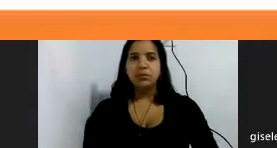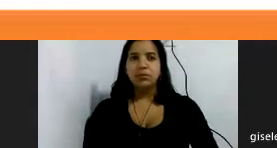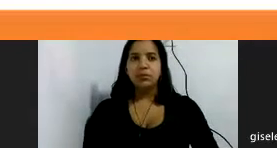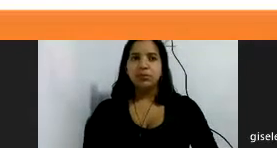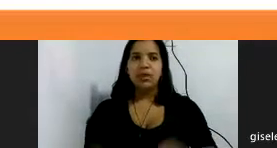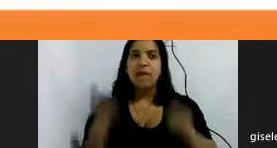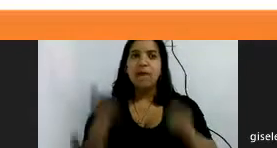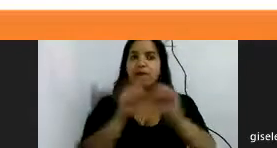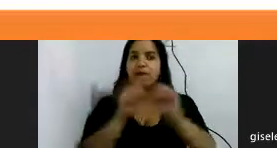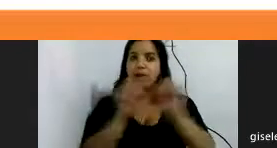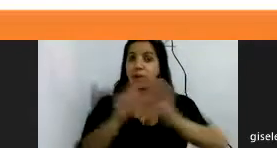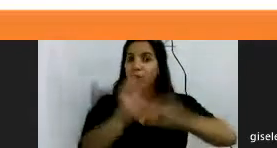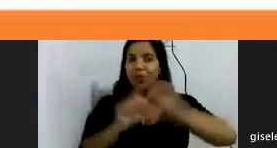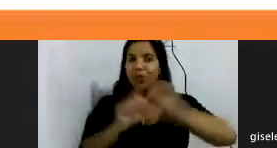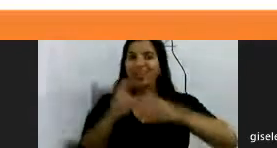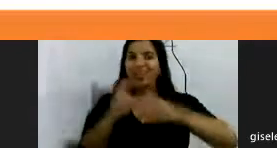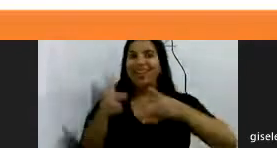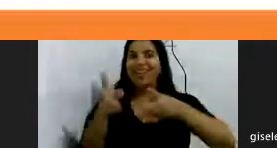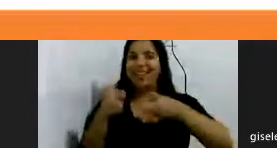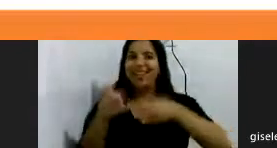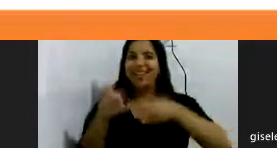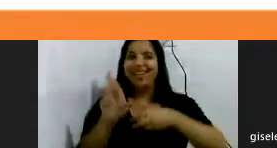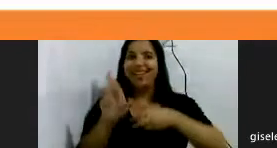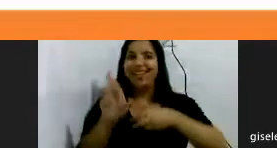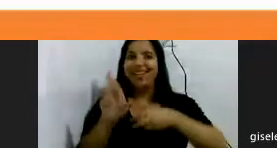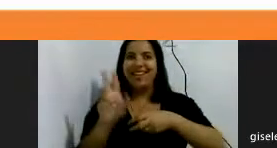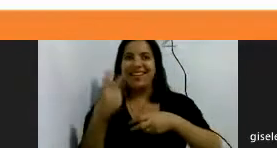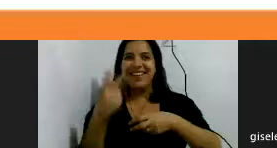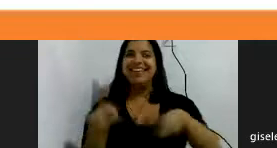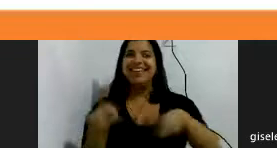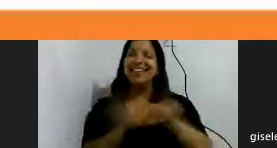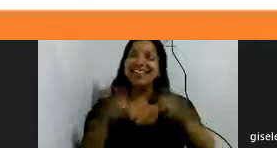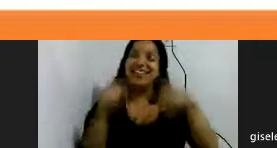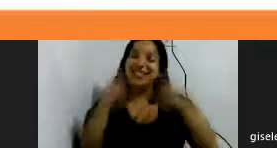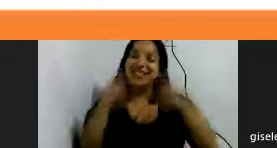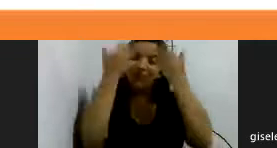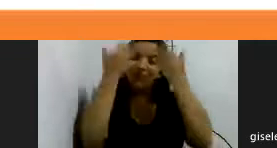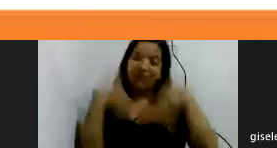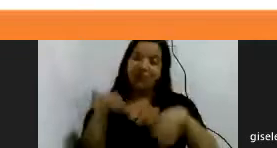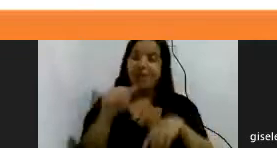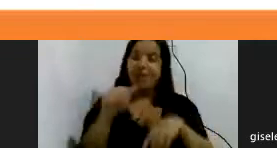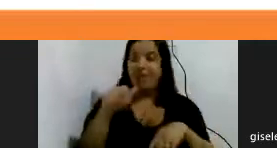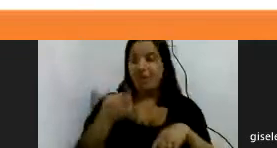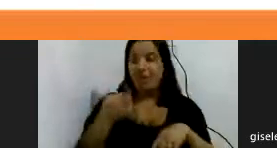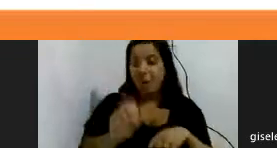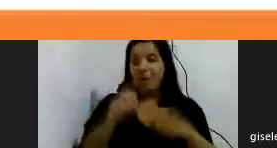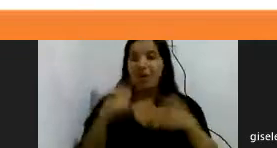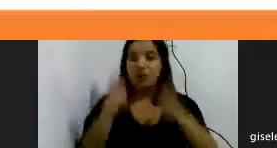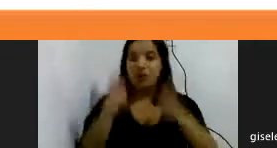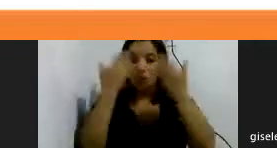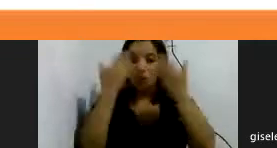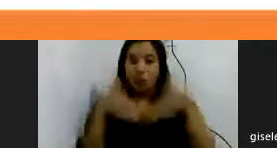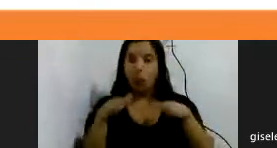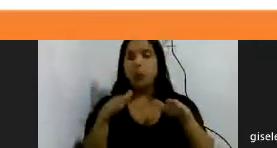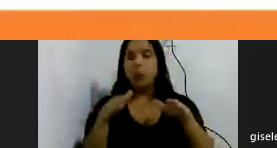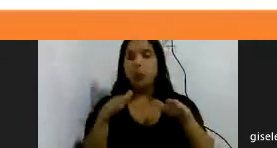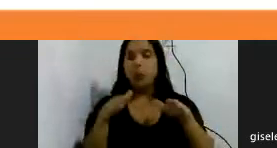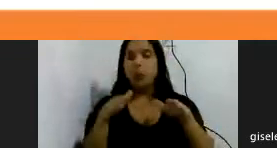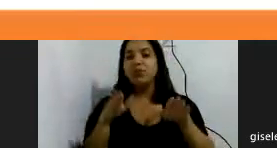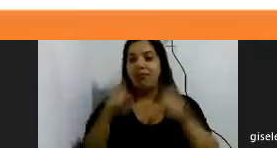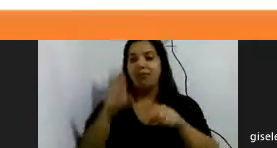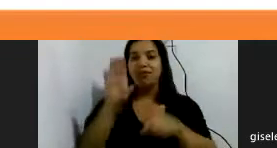feita a detecção do antígeno RH e o anticorpo, que é o halo-anticorpo, é chamado de